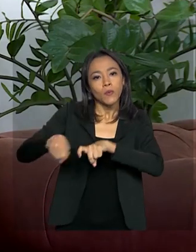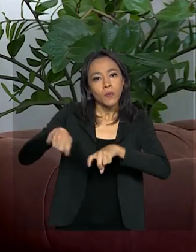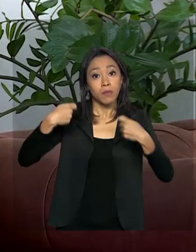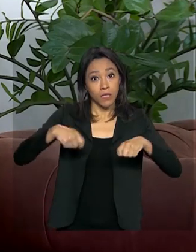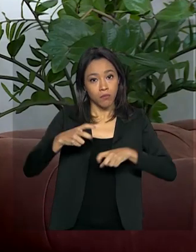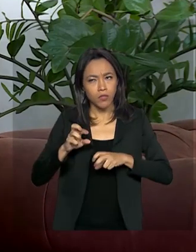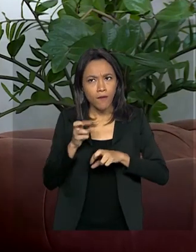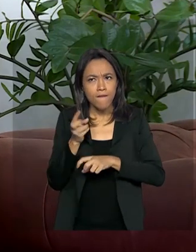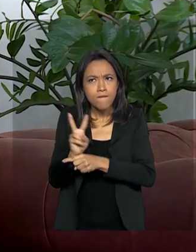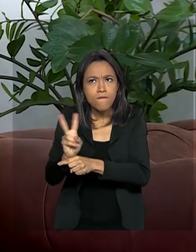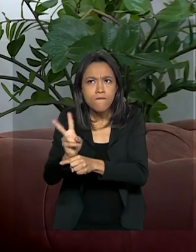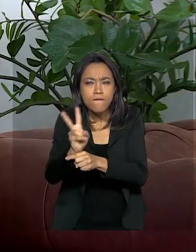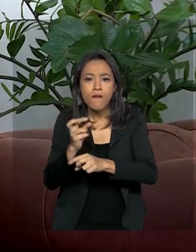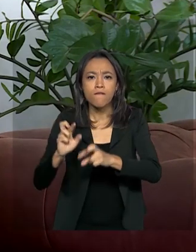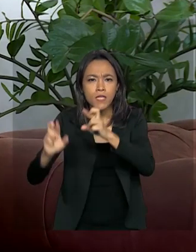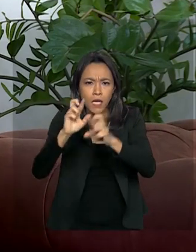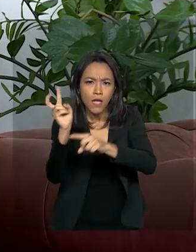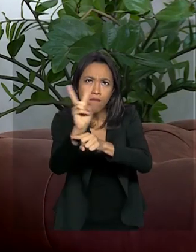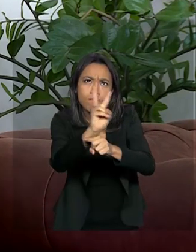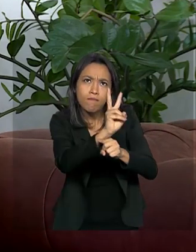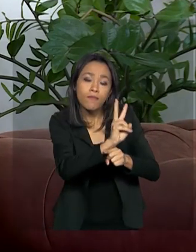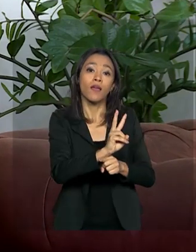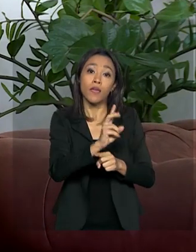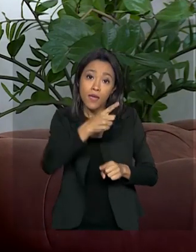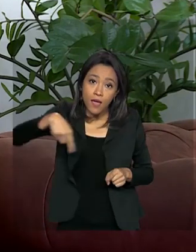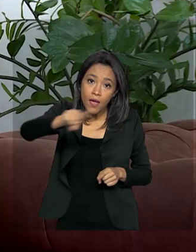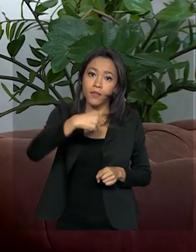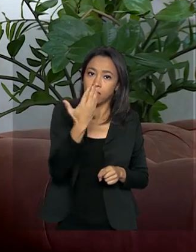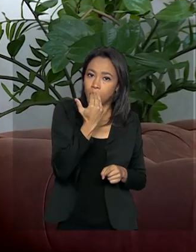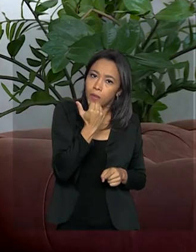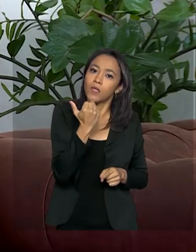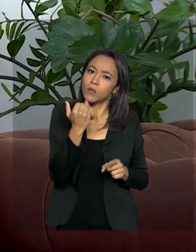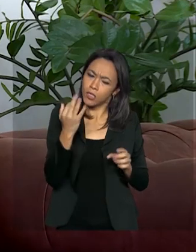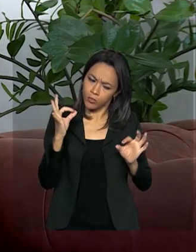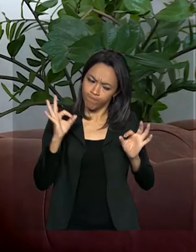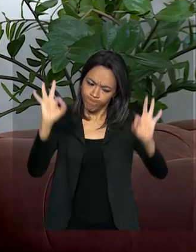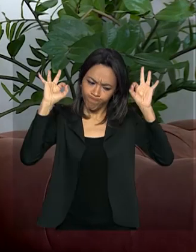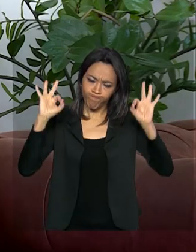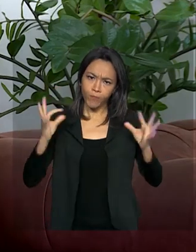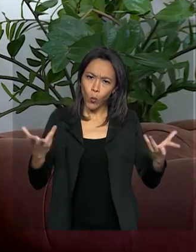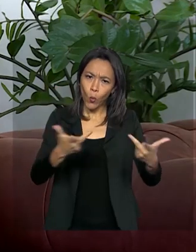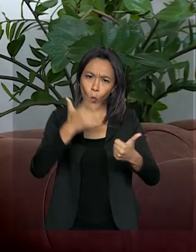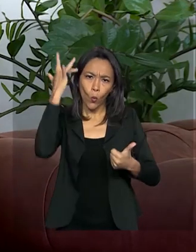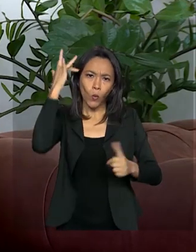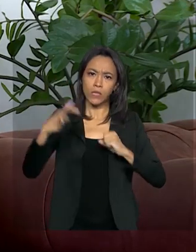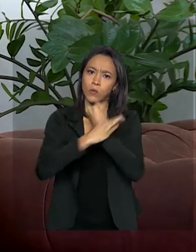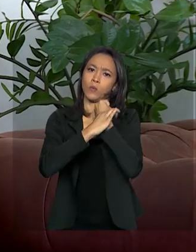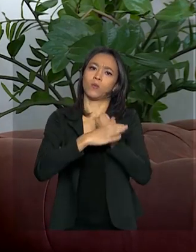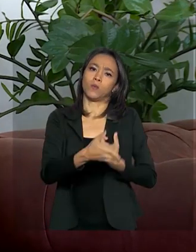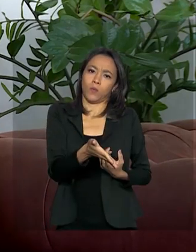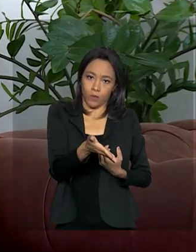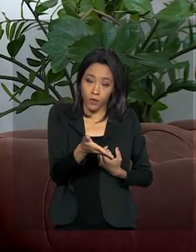essa fiscalização né para que eles cheguem seja alimentos realmente seguros para a população então